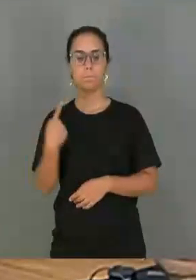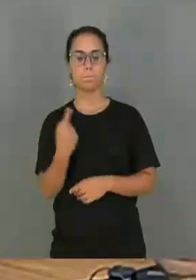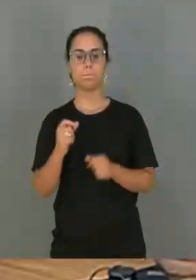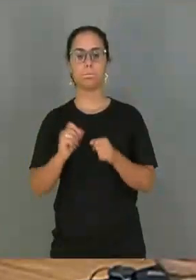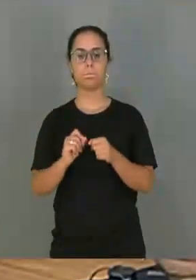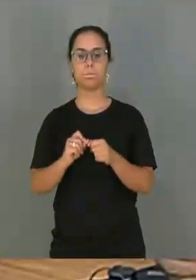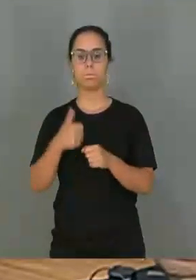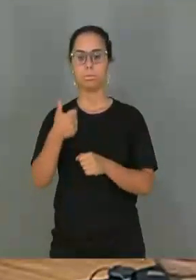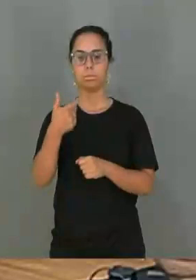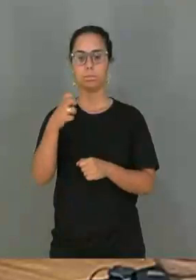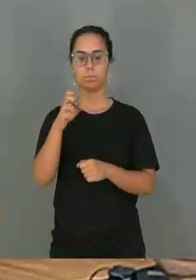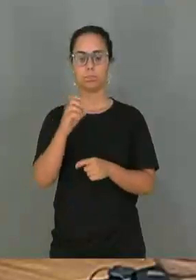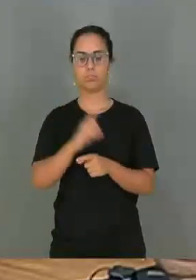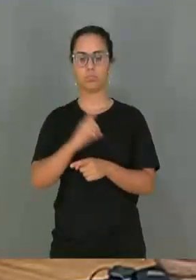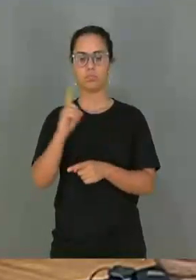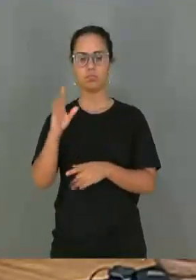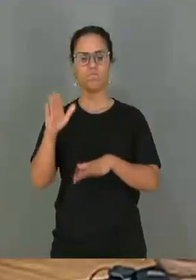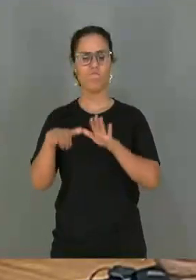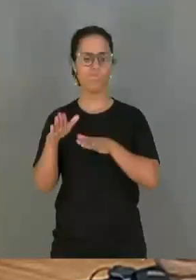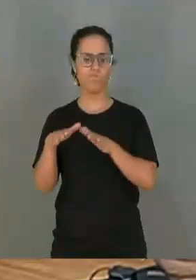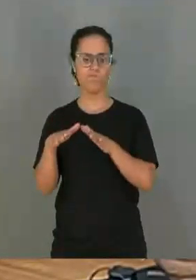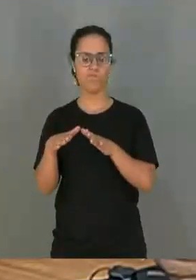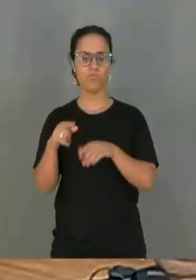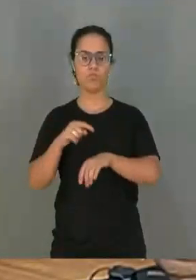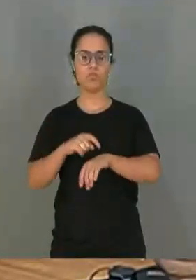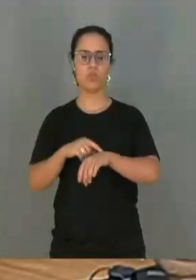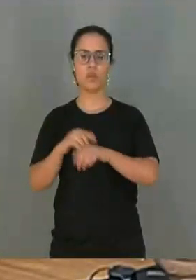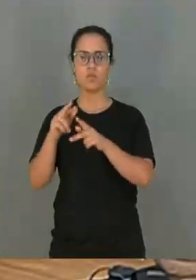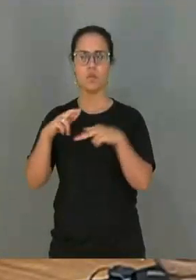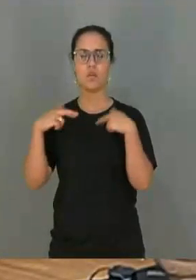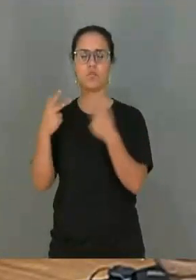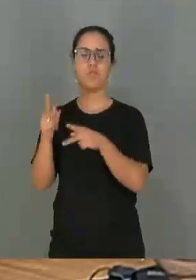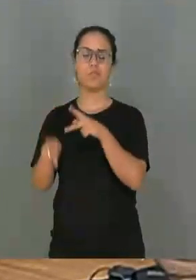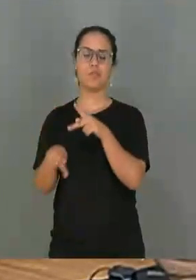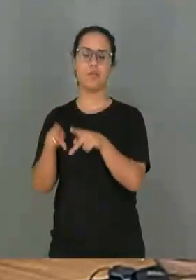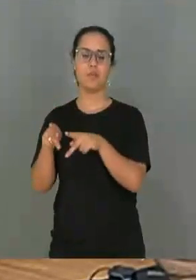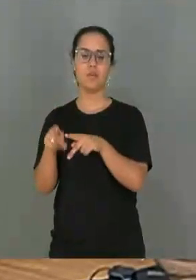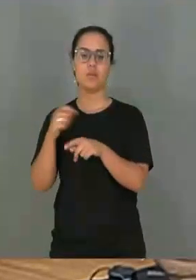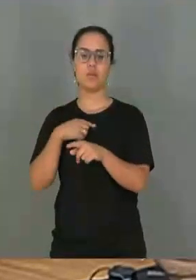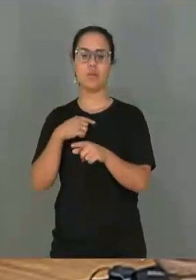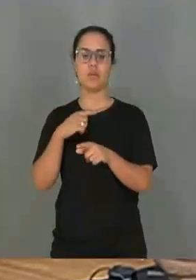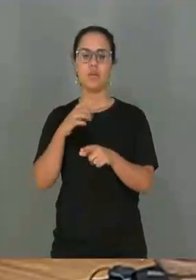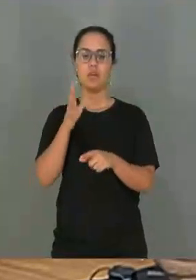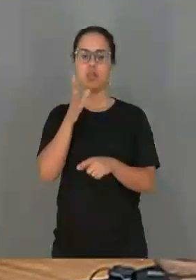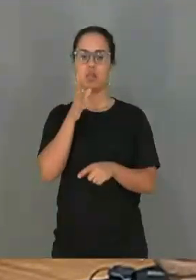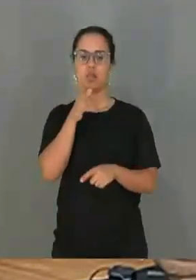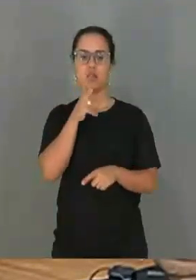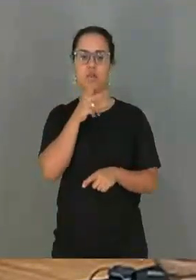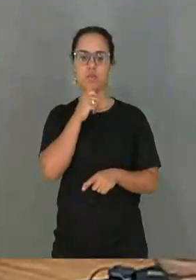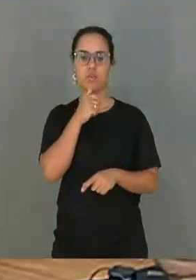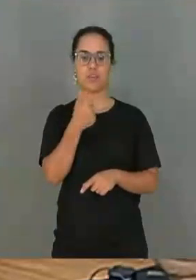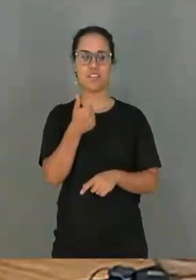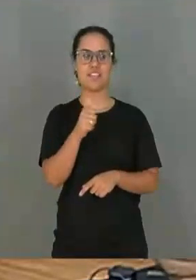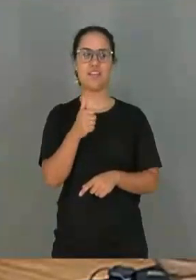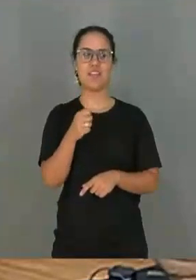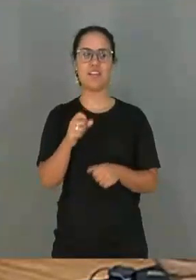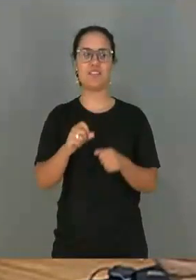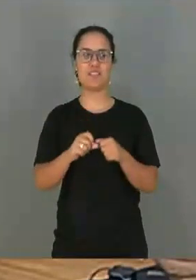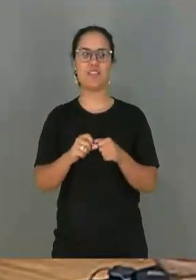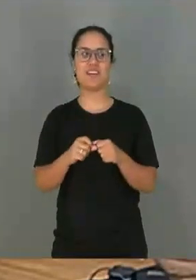fizemos aqui há 15 dias, mais ou menos, uma audiência pública que durou 11 horas e 30